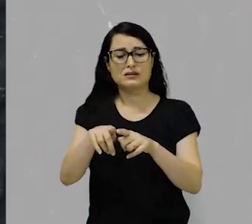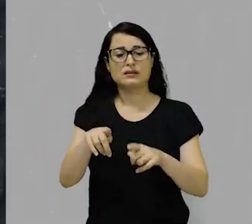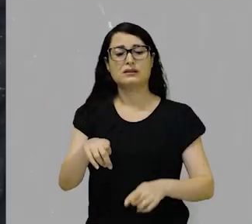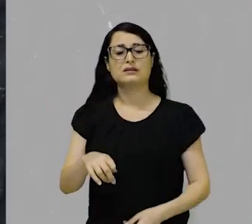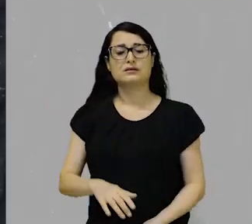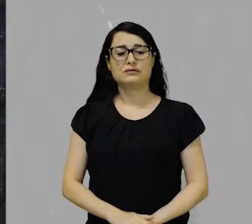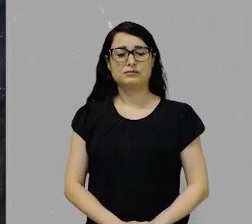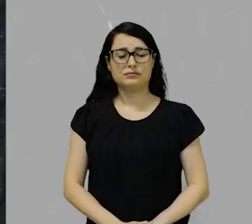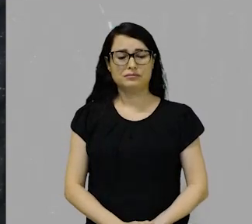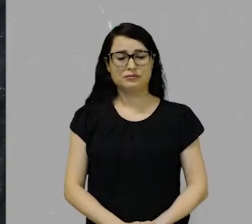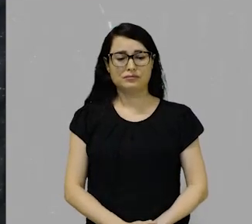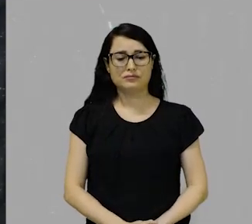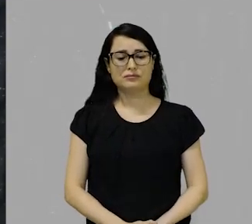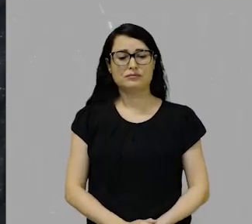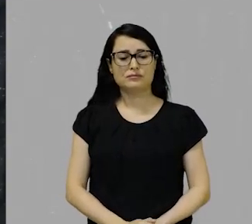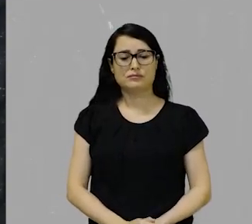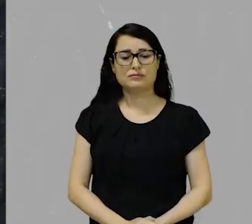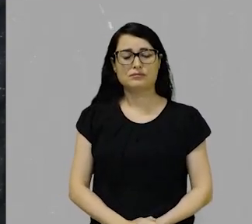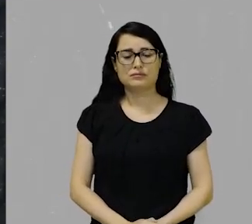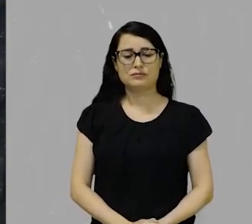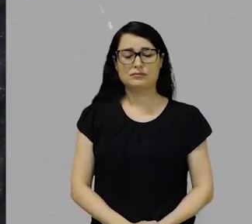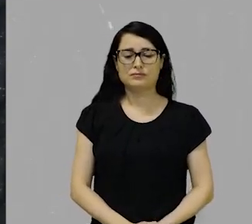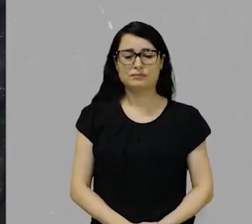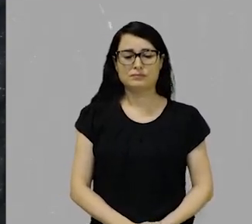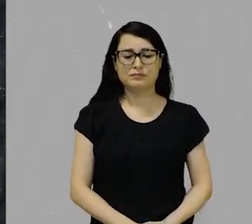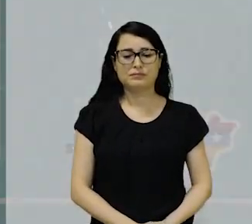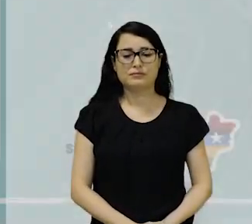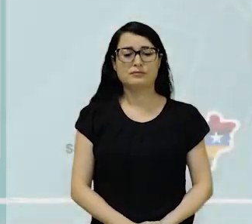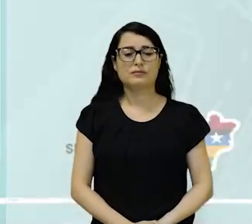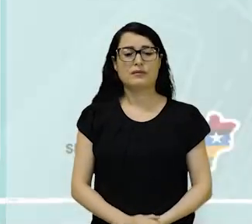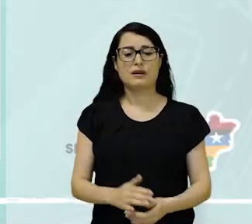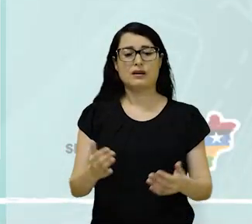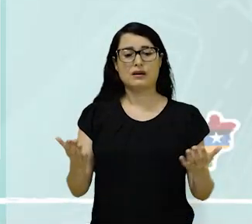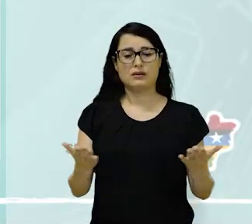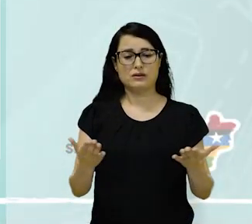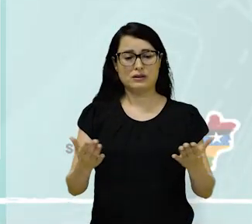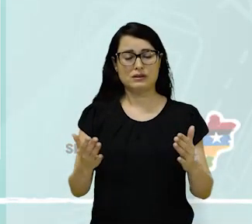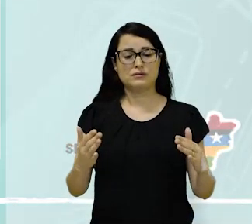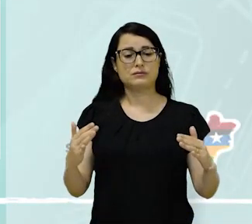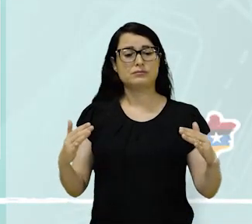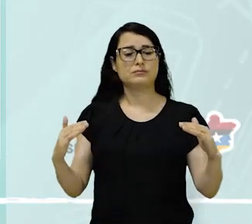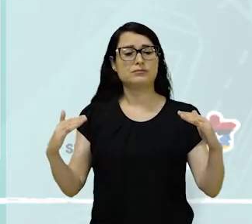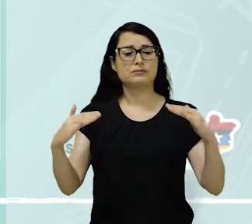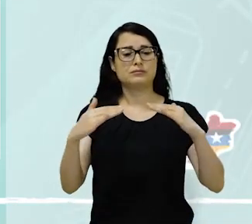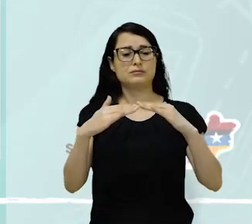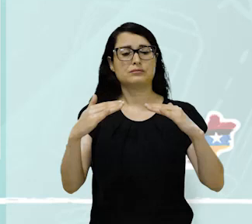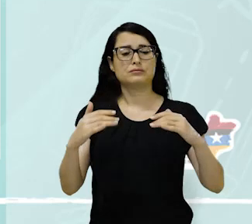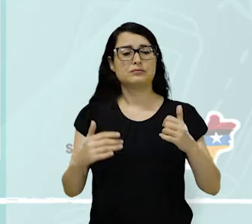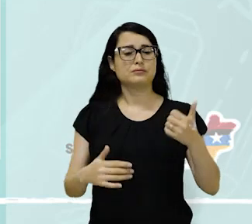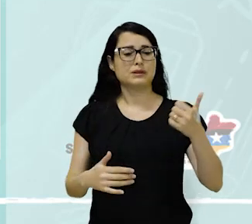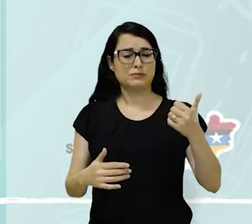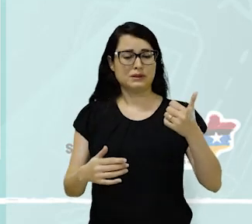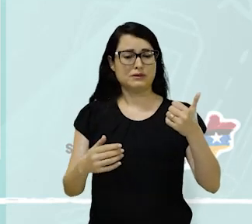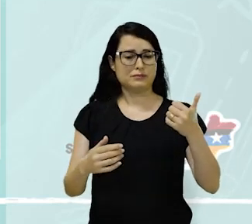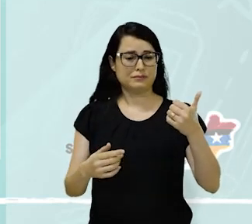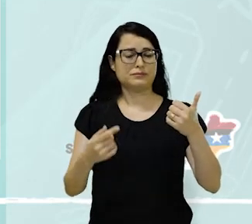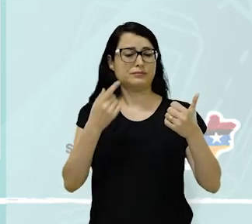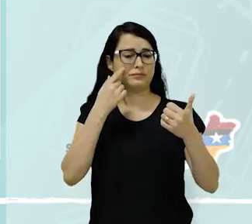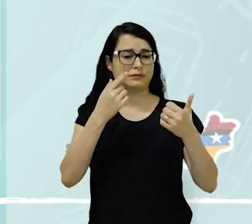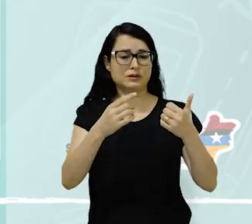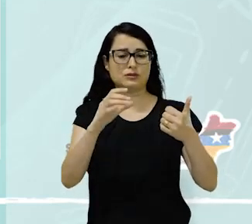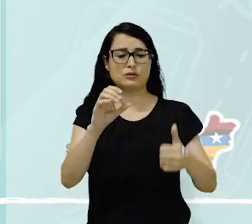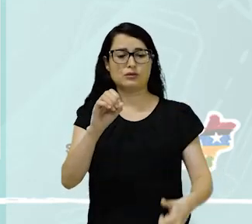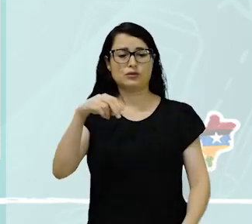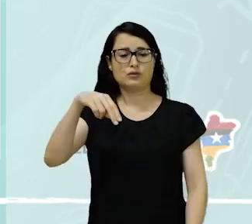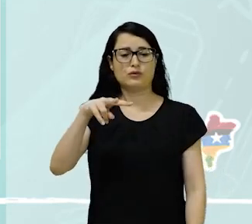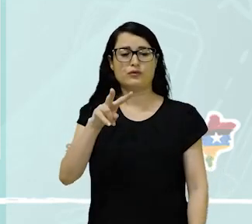de convecção, tá? E aí a gente chega nos limites, tá? Primeiro limite, convergente. Olha o que o nome